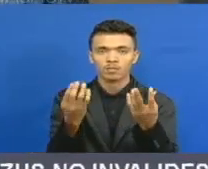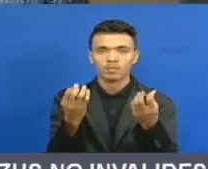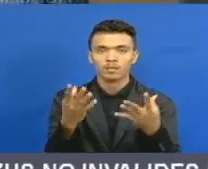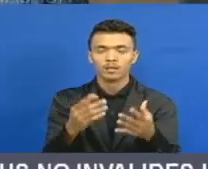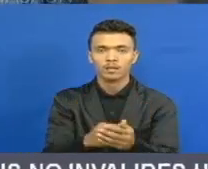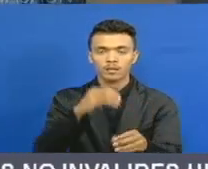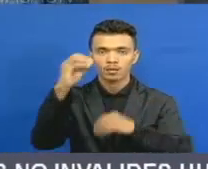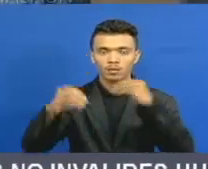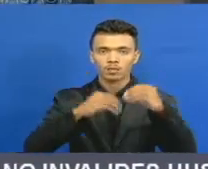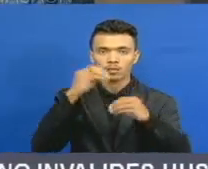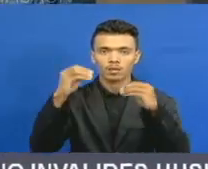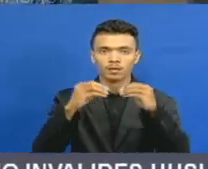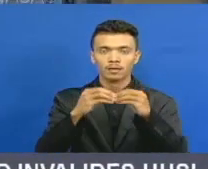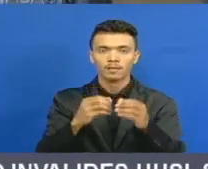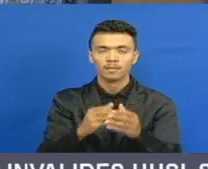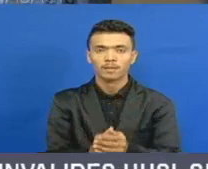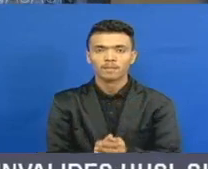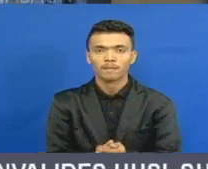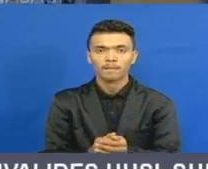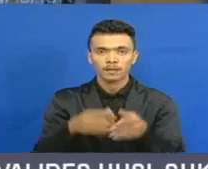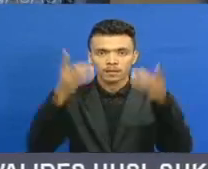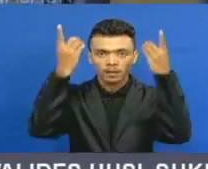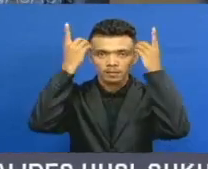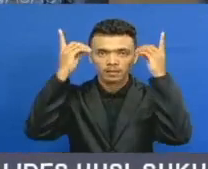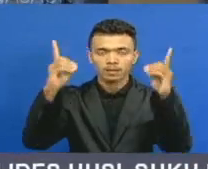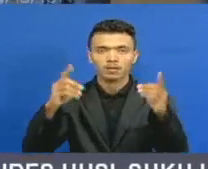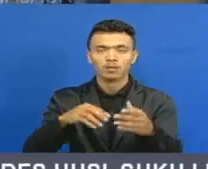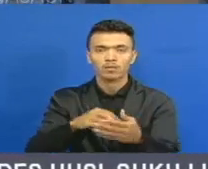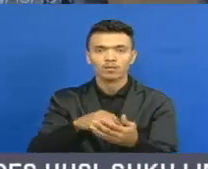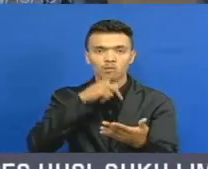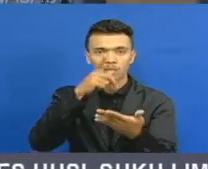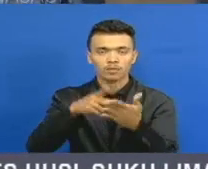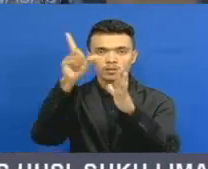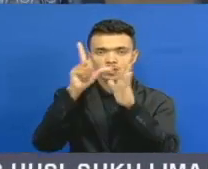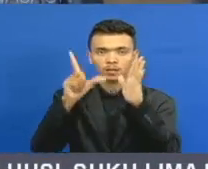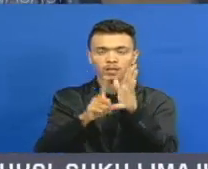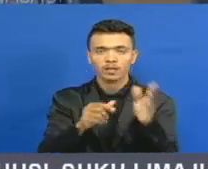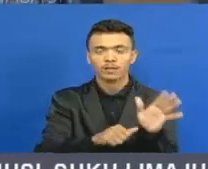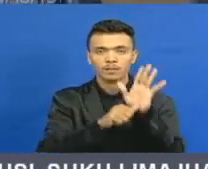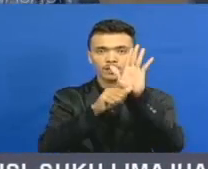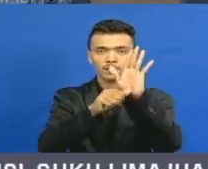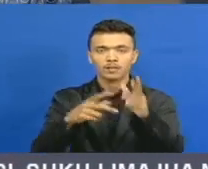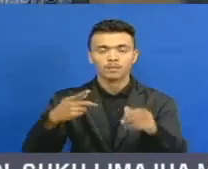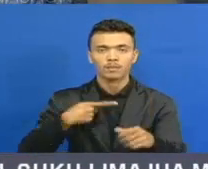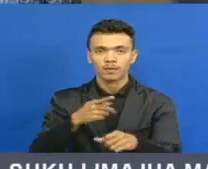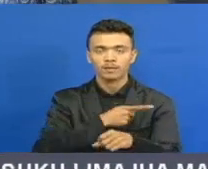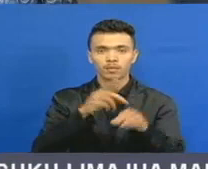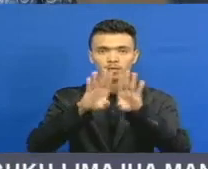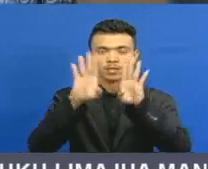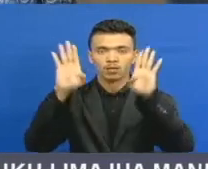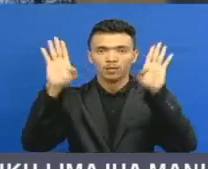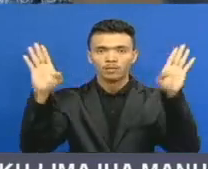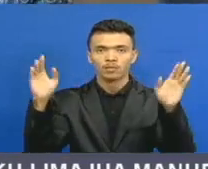medidas fona de proposta de lei apresenta mais Parlamento da tua prova entre